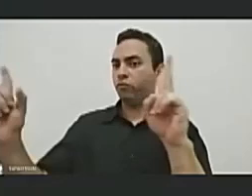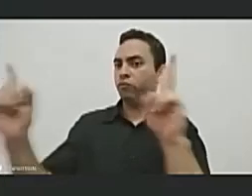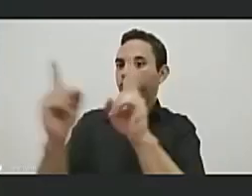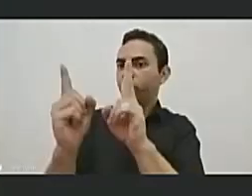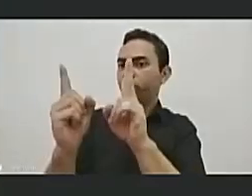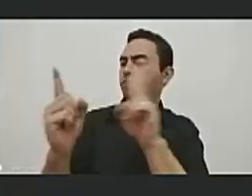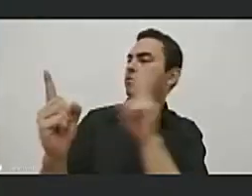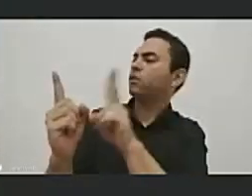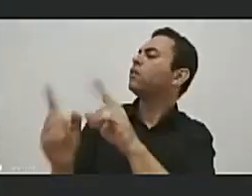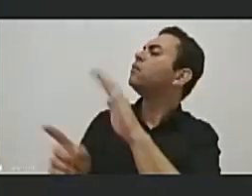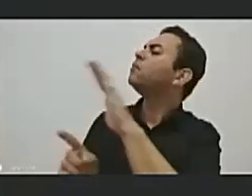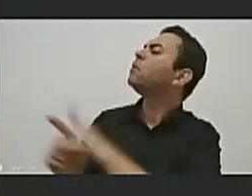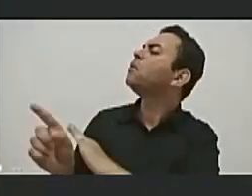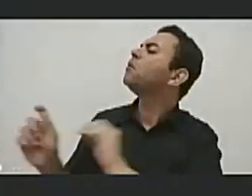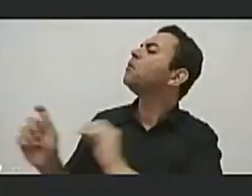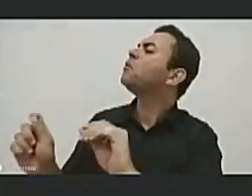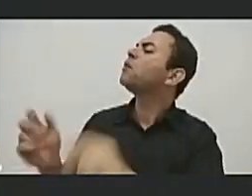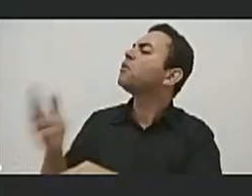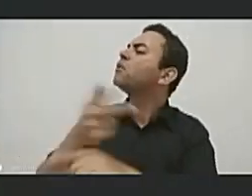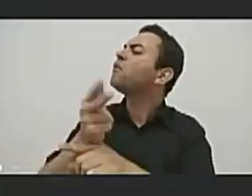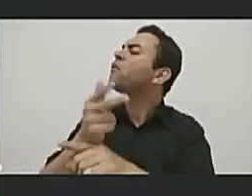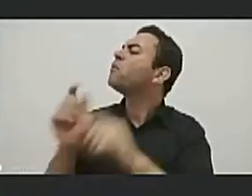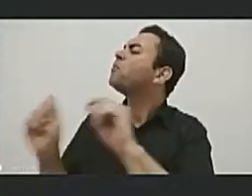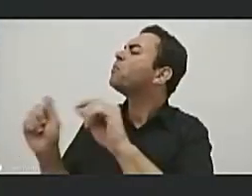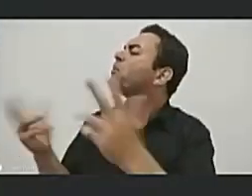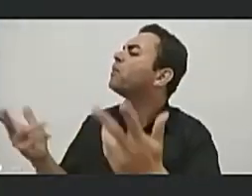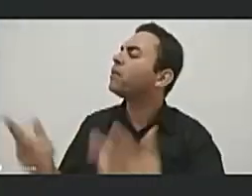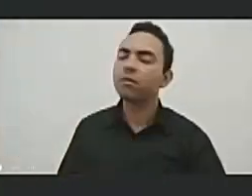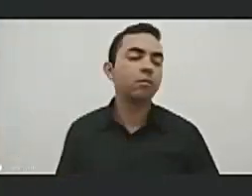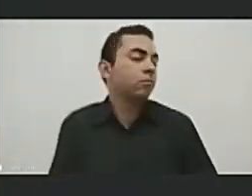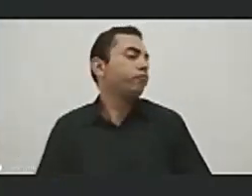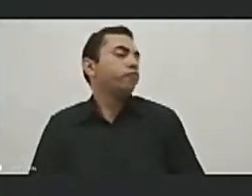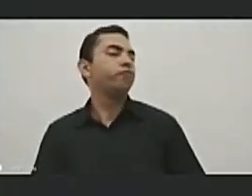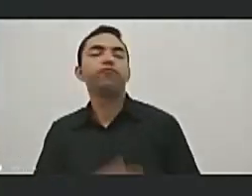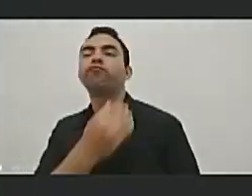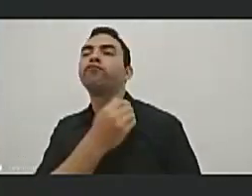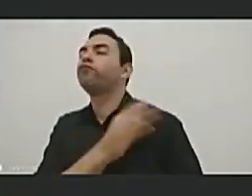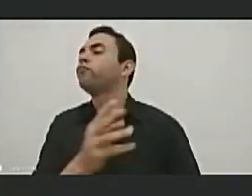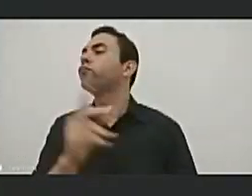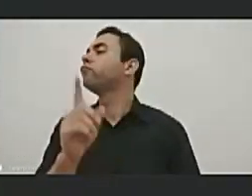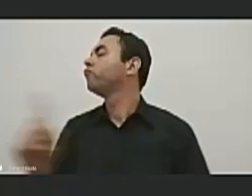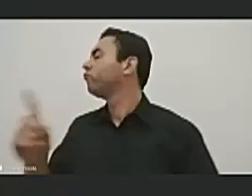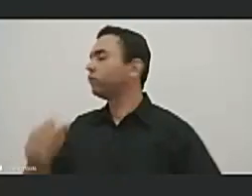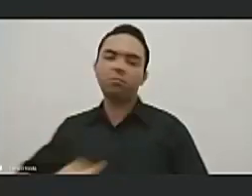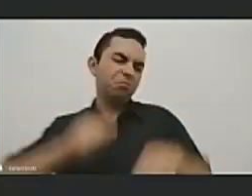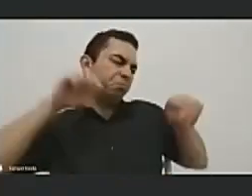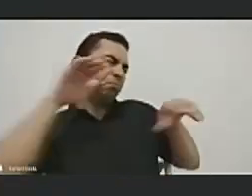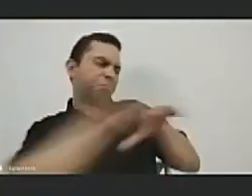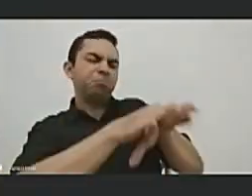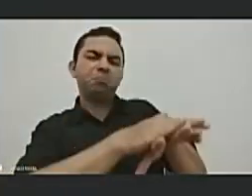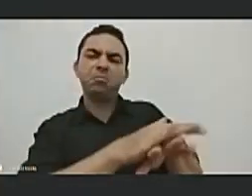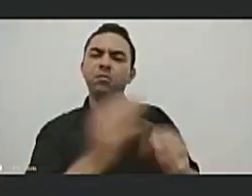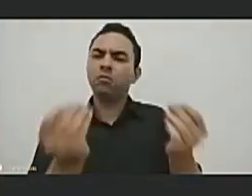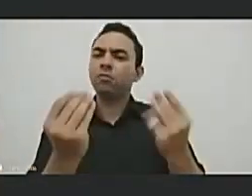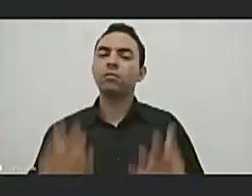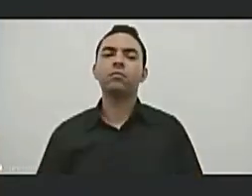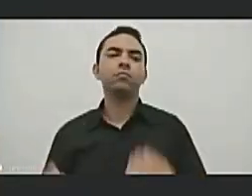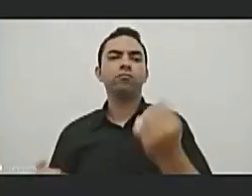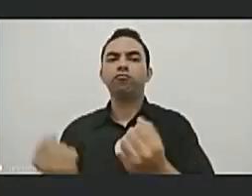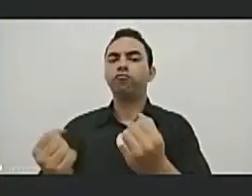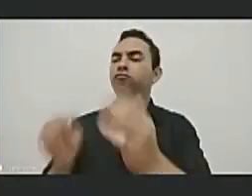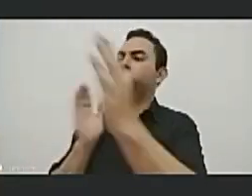perguntamos a ele o que que ele estava filmando ele virou as costas e foi extremamente grosseiro conosco e desceu do carro e